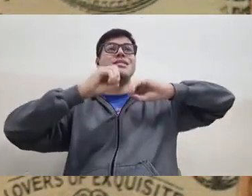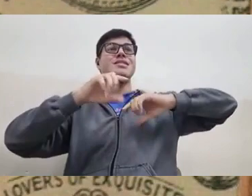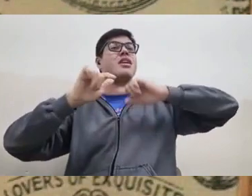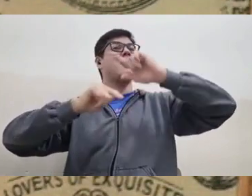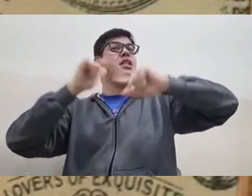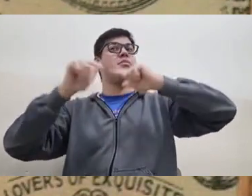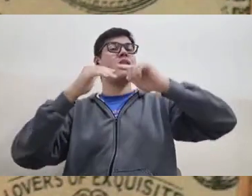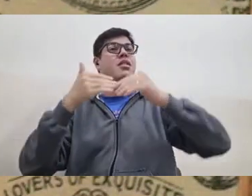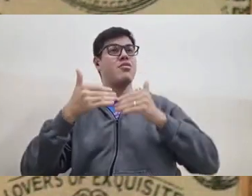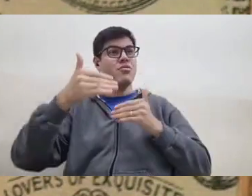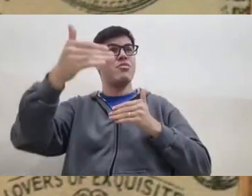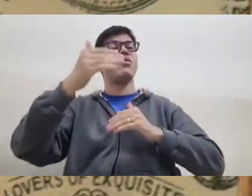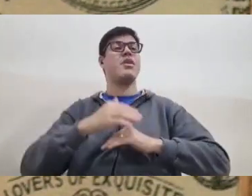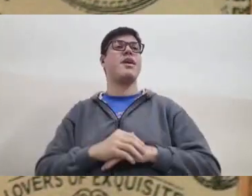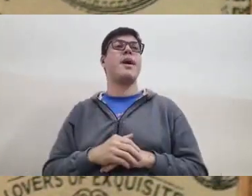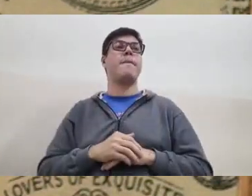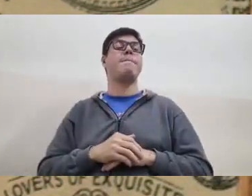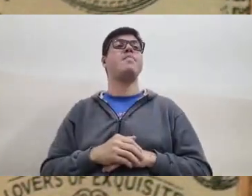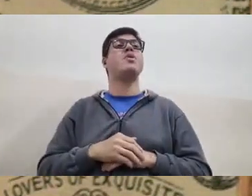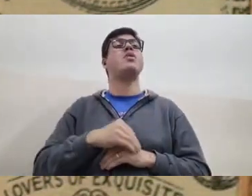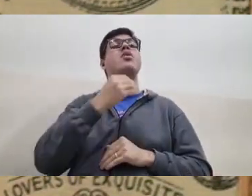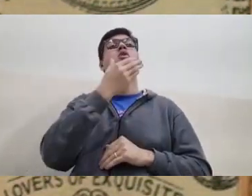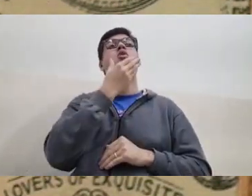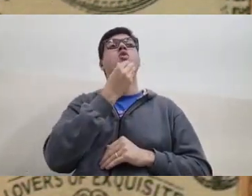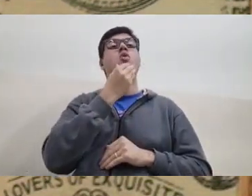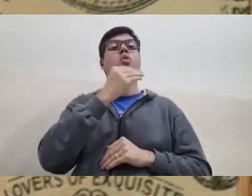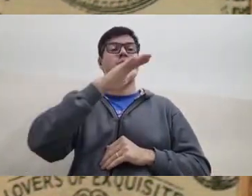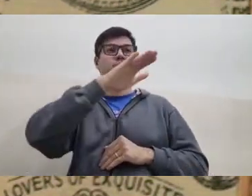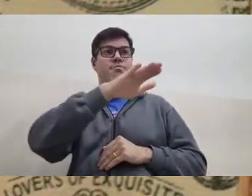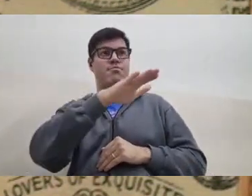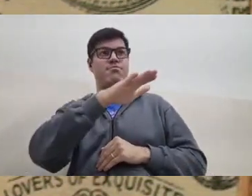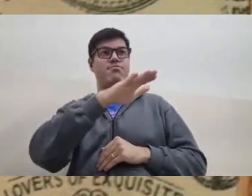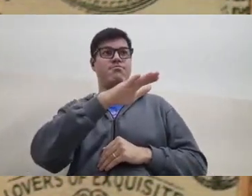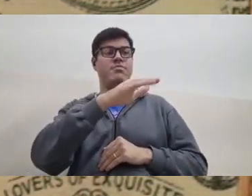ele trabalhava assim mesmo na época